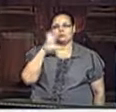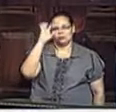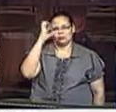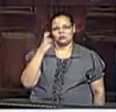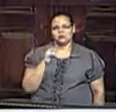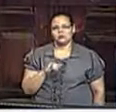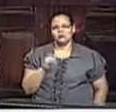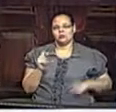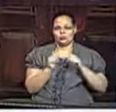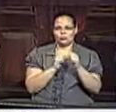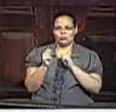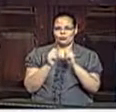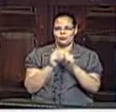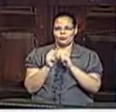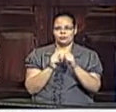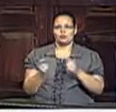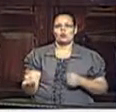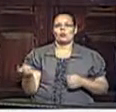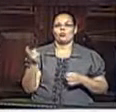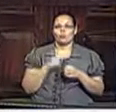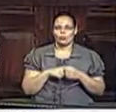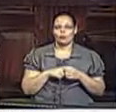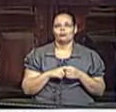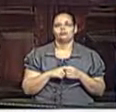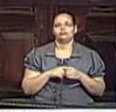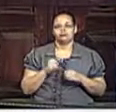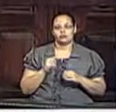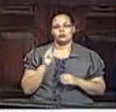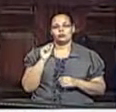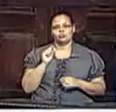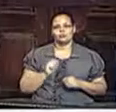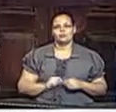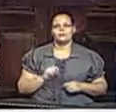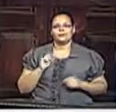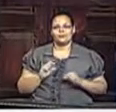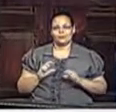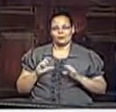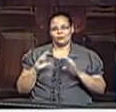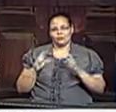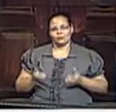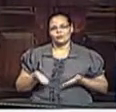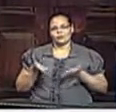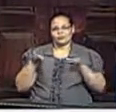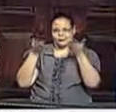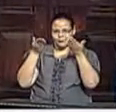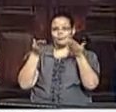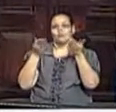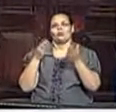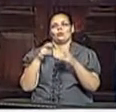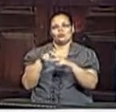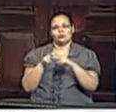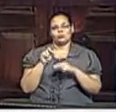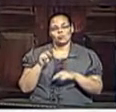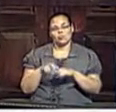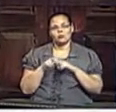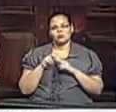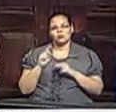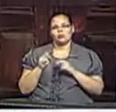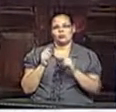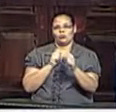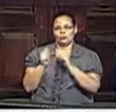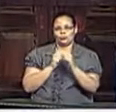economia retome e sem que a gente volte a ter um crescimento orgânico da arrecadação por conta do crescimento